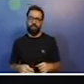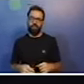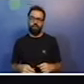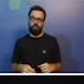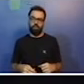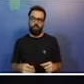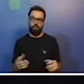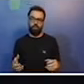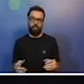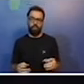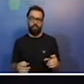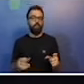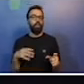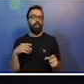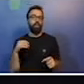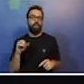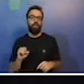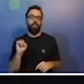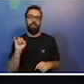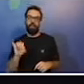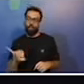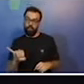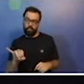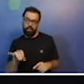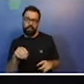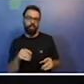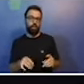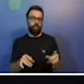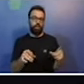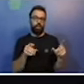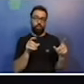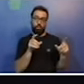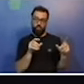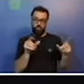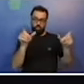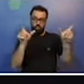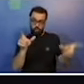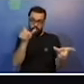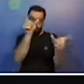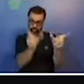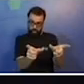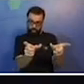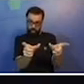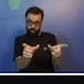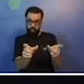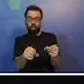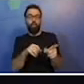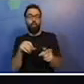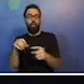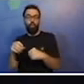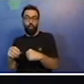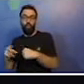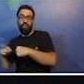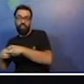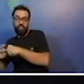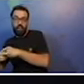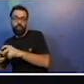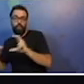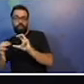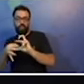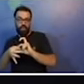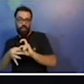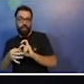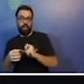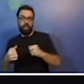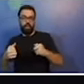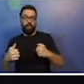Então, qual é o critério? Aquele que está mais próximo dele. A continuar assim, ele será